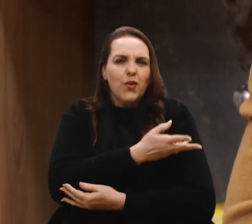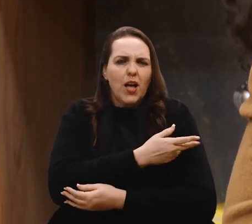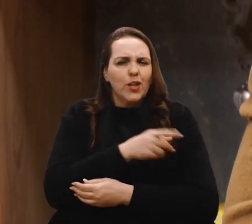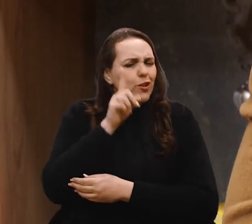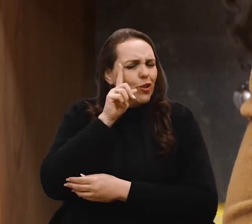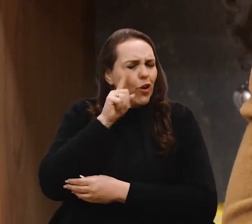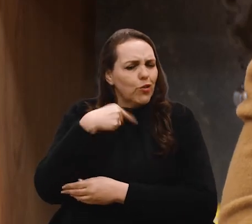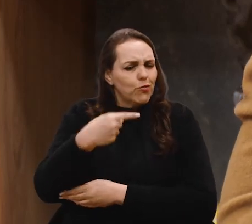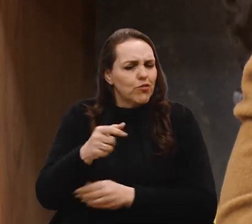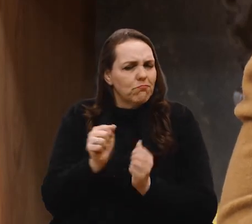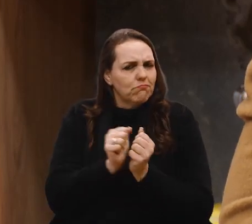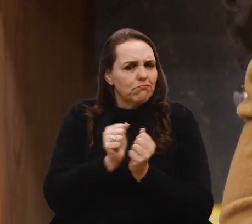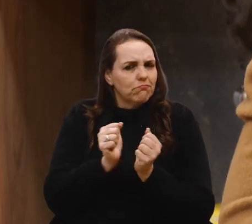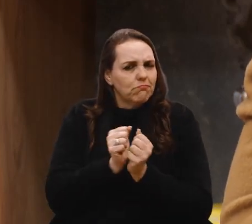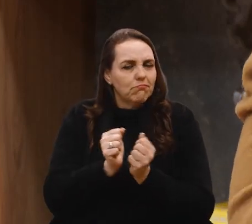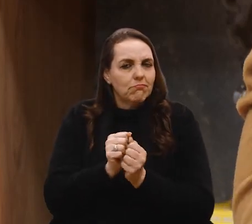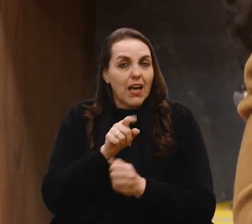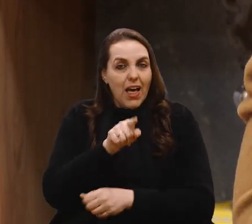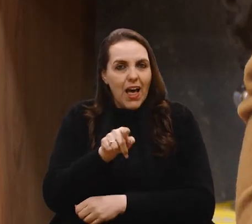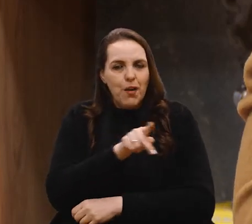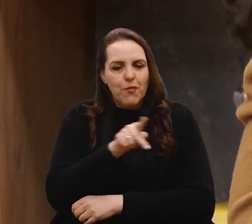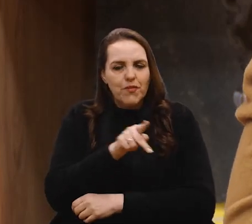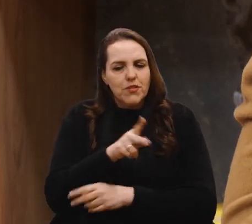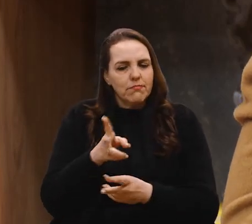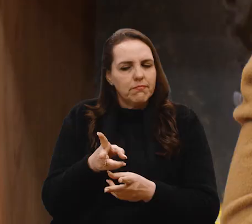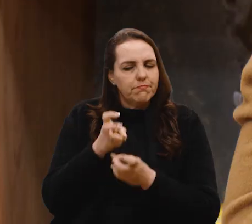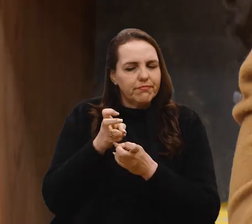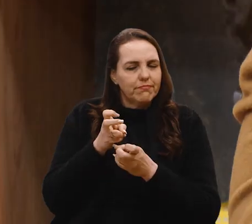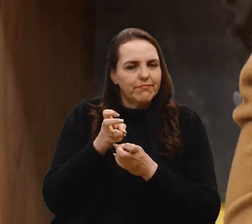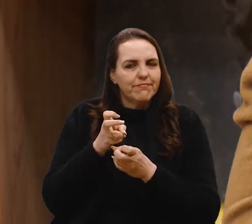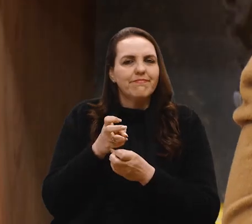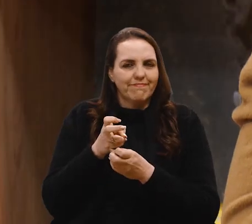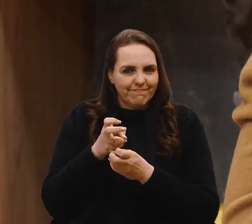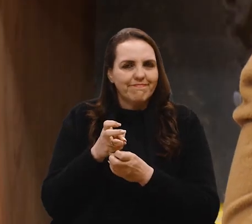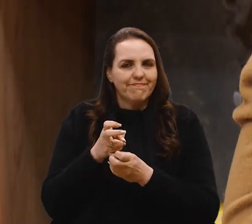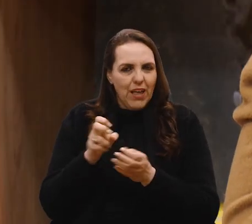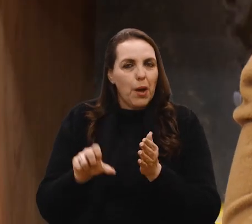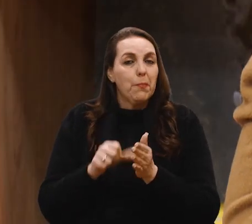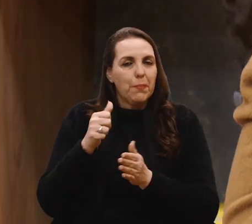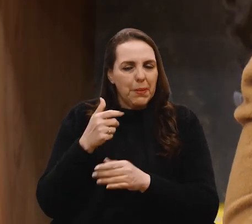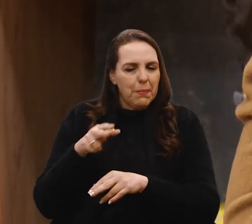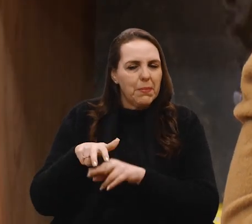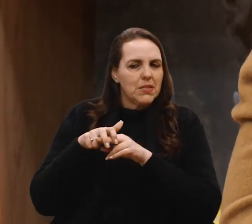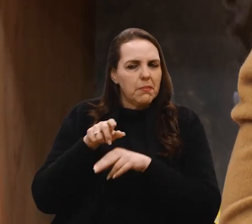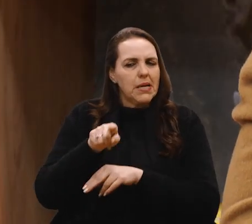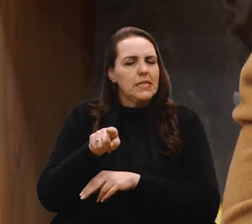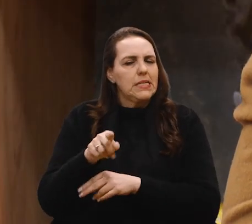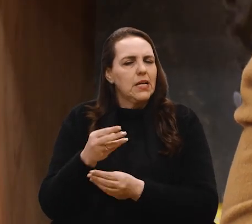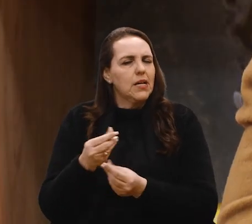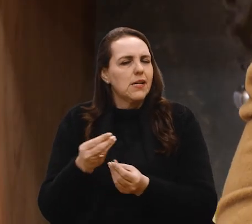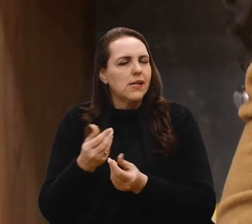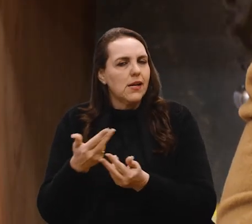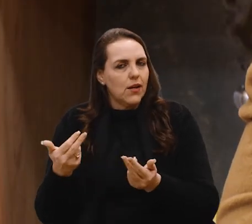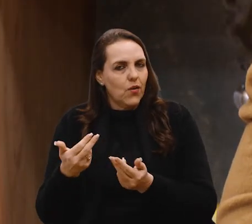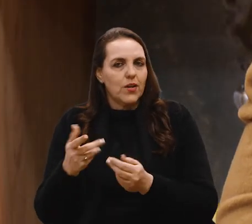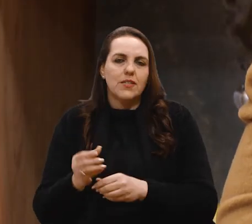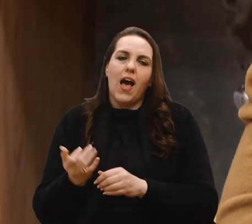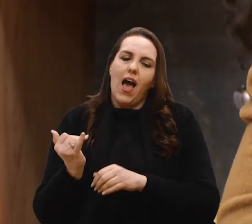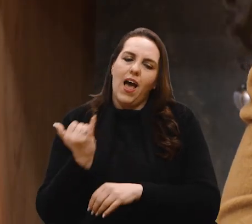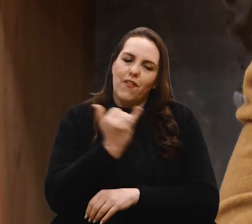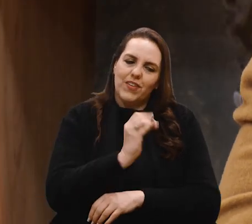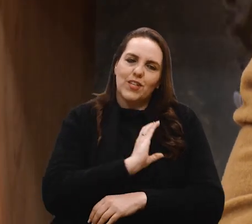os dias com uma turma, né? Então ela provavelmente vai ser a primeira a sinalizar ali tem alguma coisa, né? Aí já passa para a